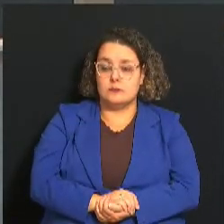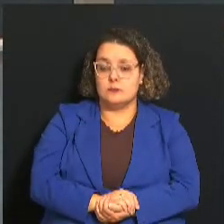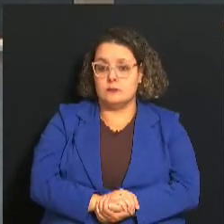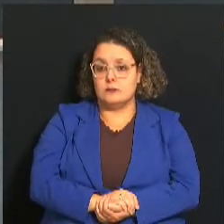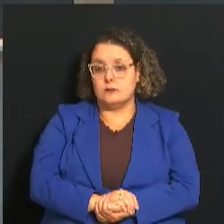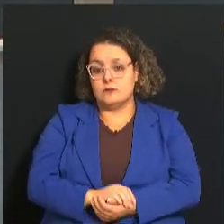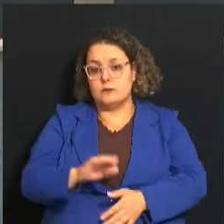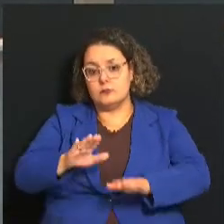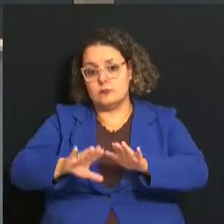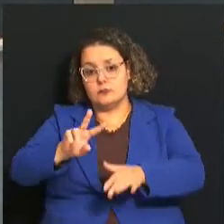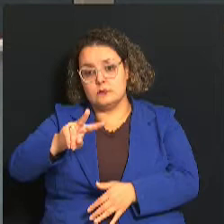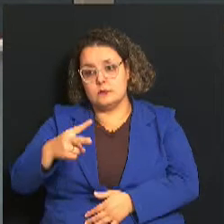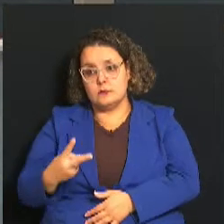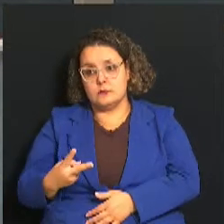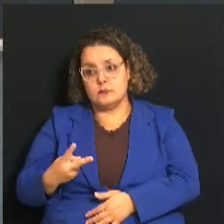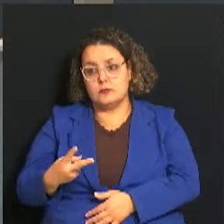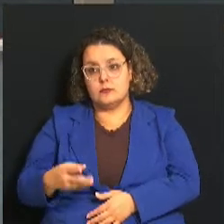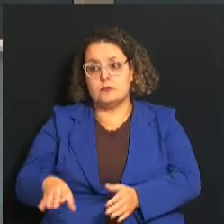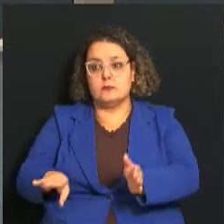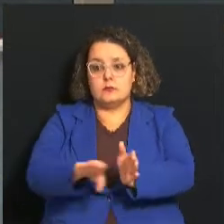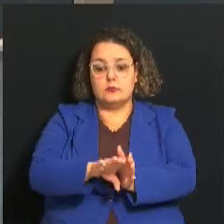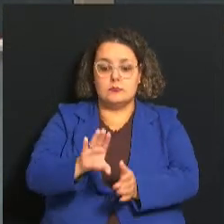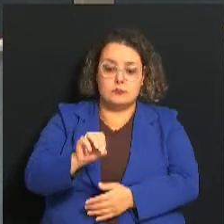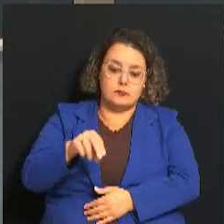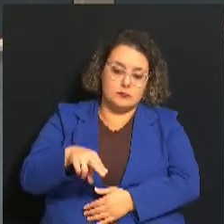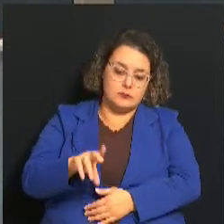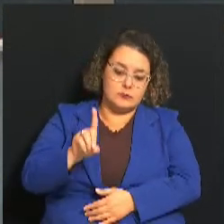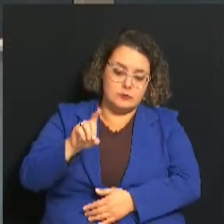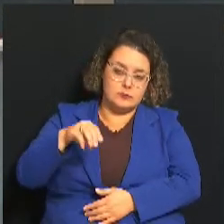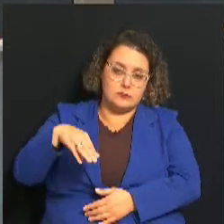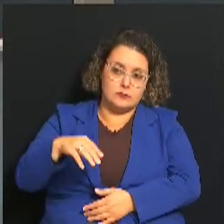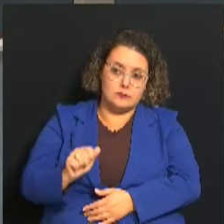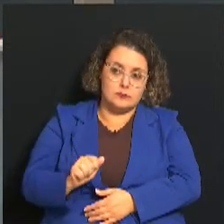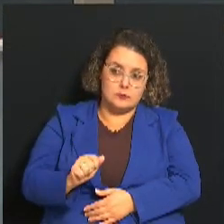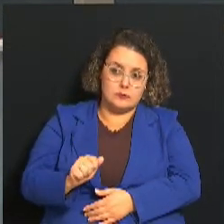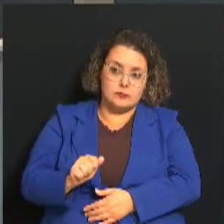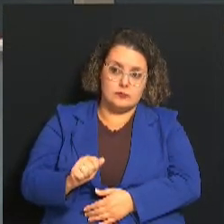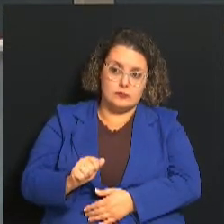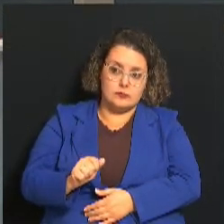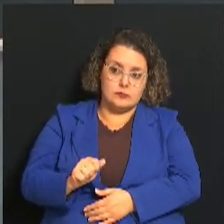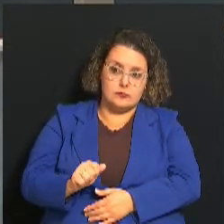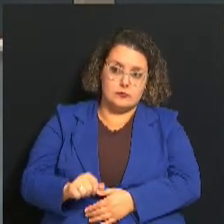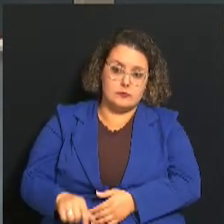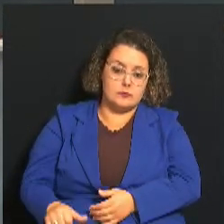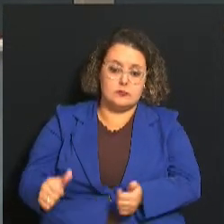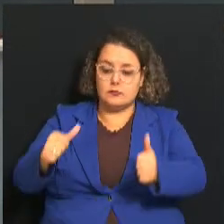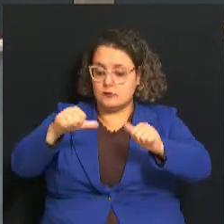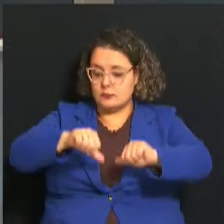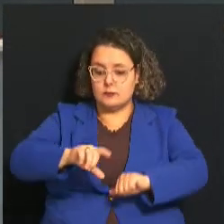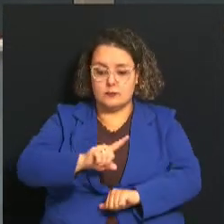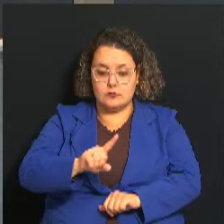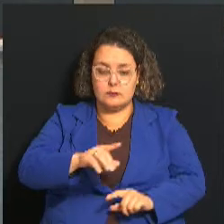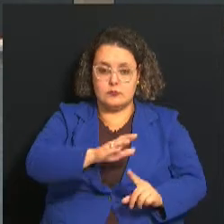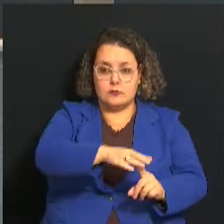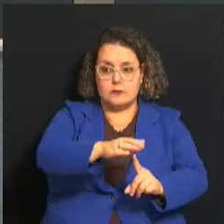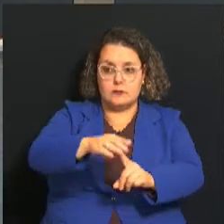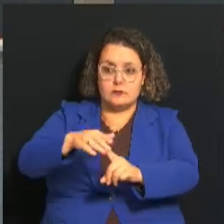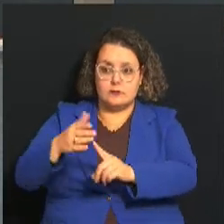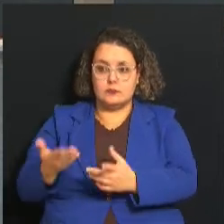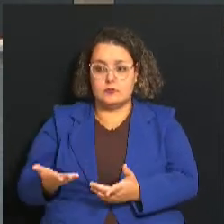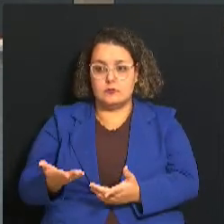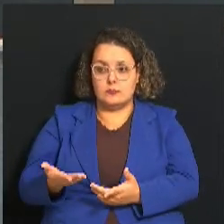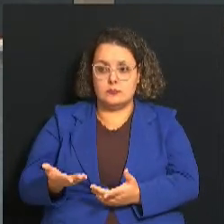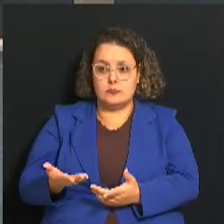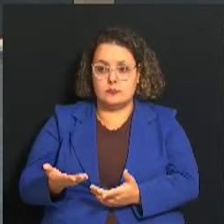questões passam pelo Condema e a única maneira de fazer com que elas não venham prejudicar o meio ambiente é a apelação